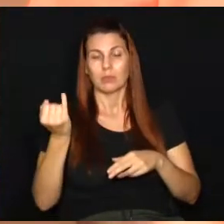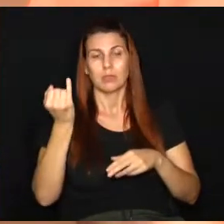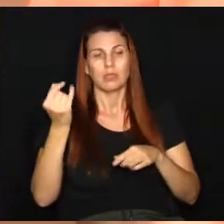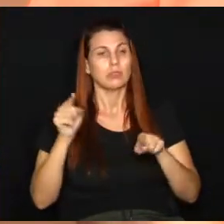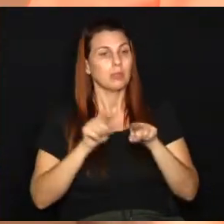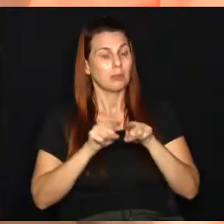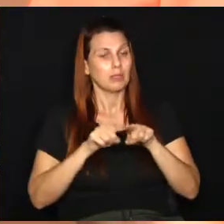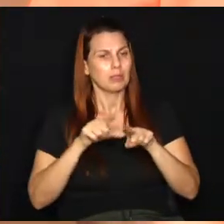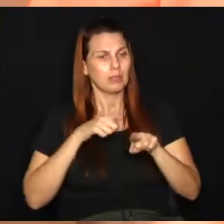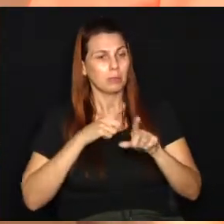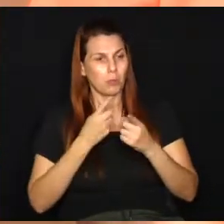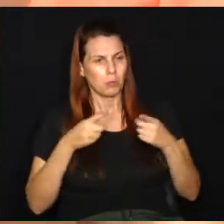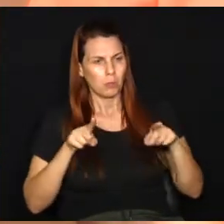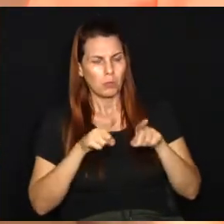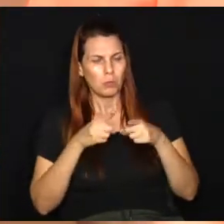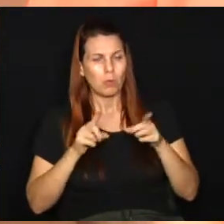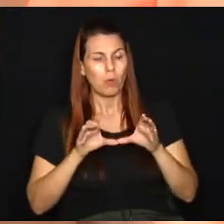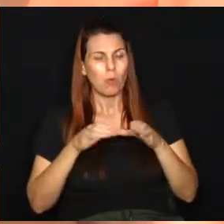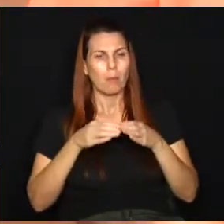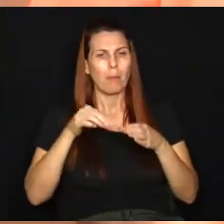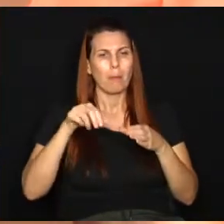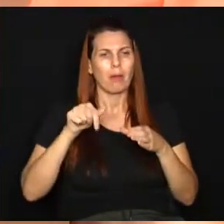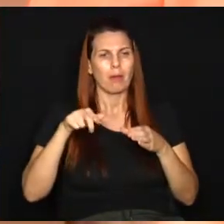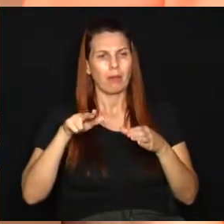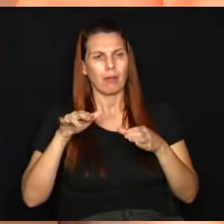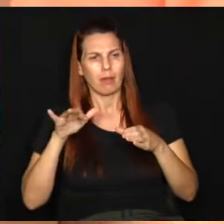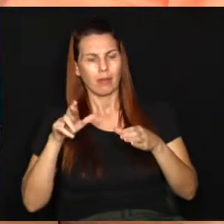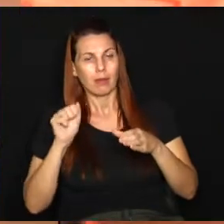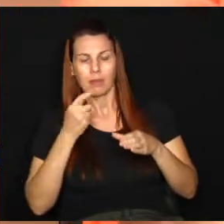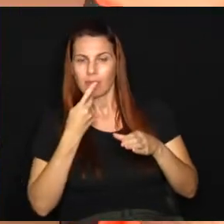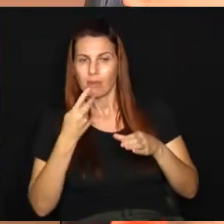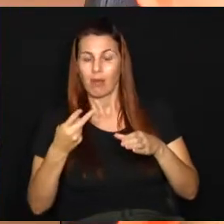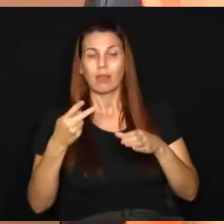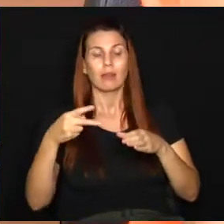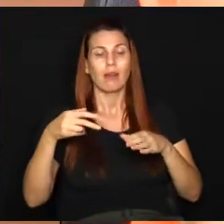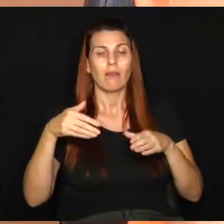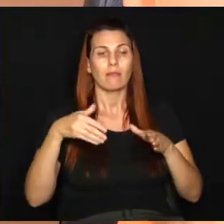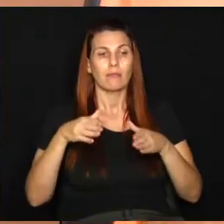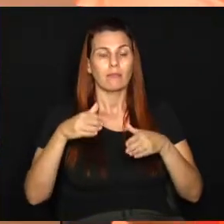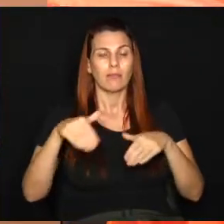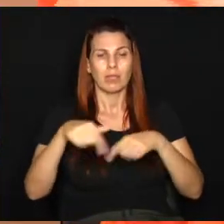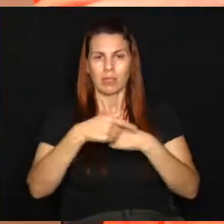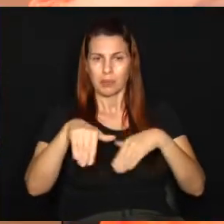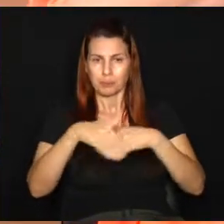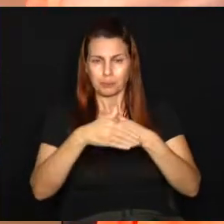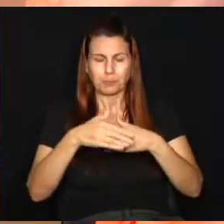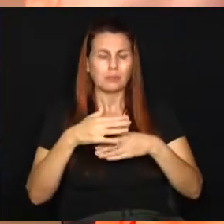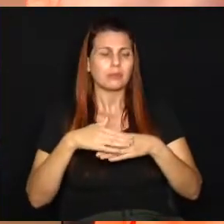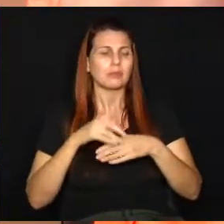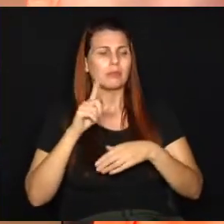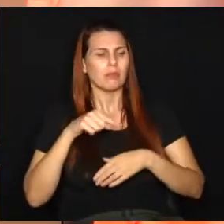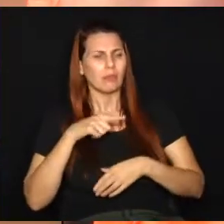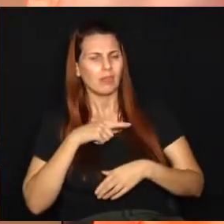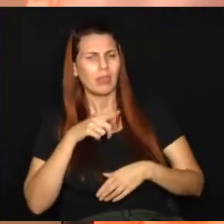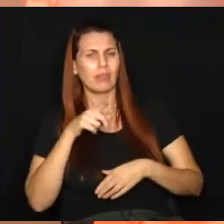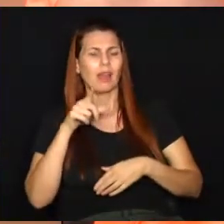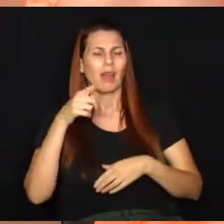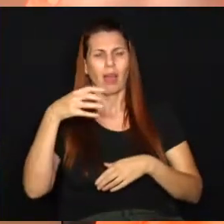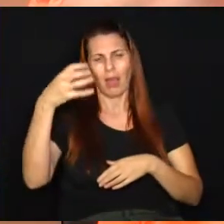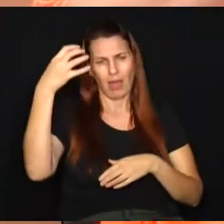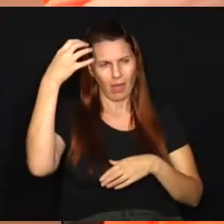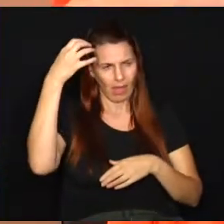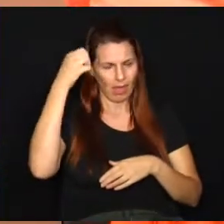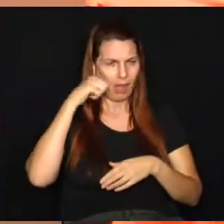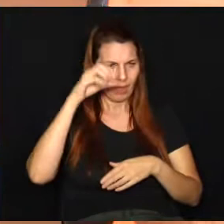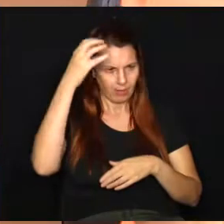da Mangueira, trazendo para a avenida, né, a história que não está no retrato, né, da Rainha Nizinga, de uma